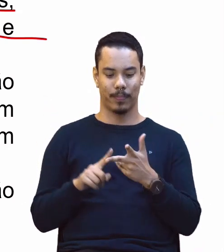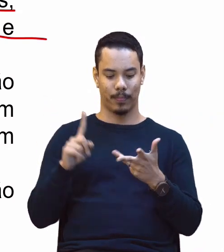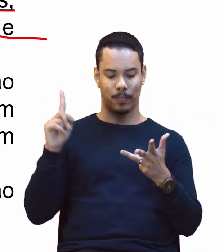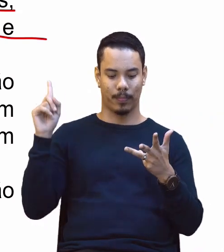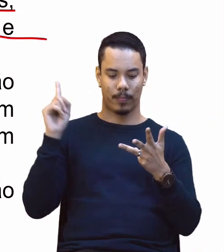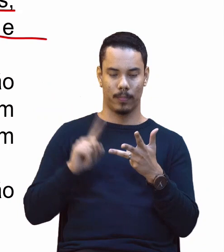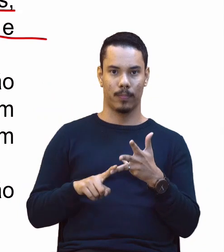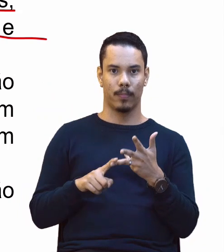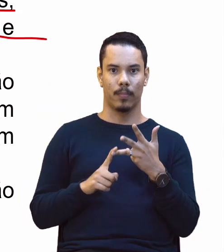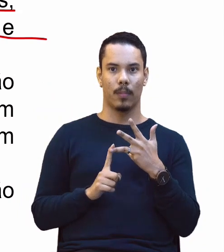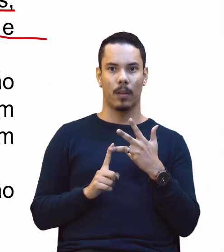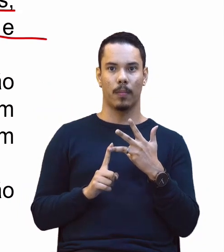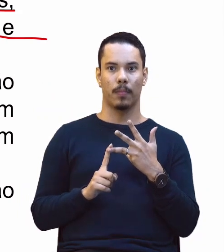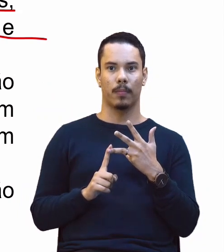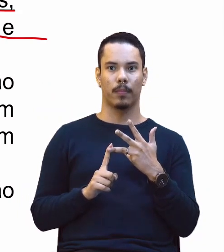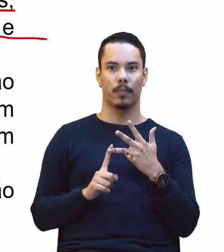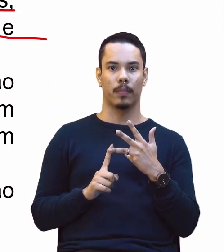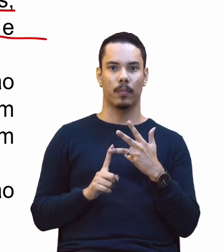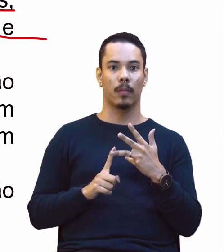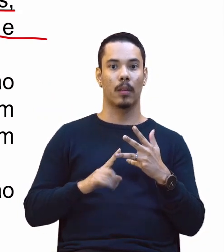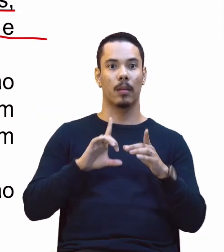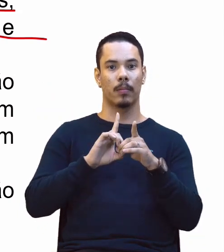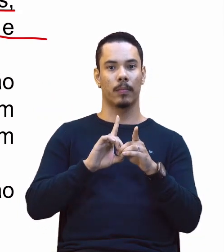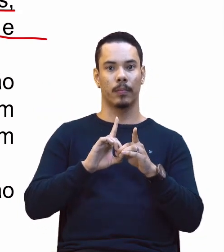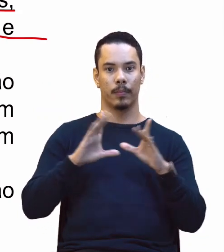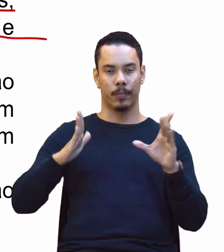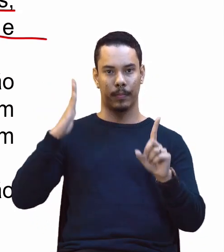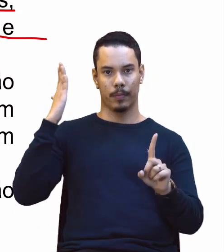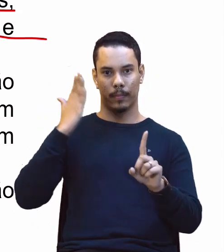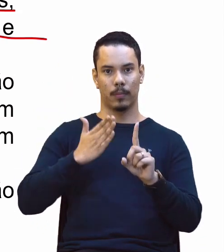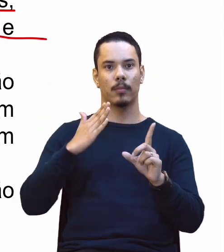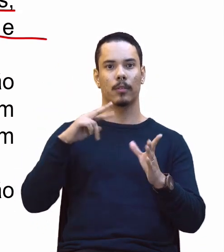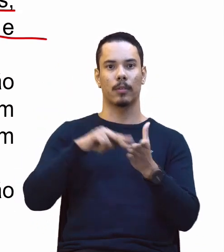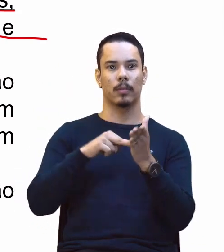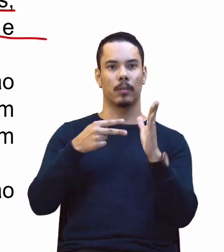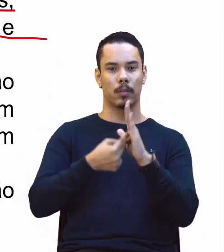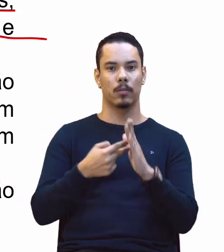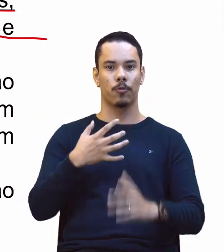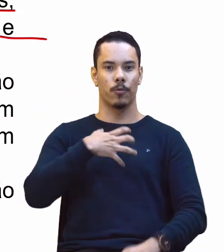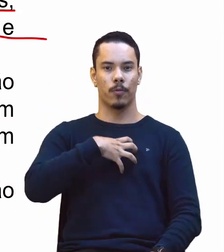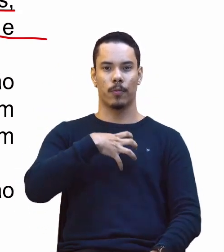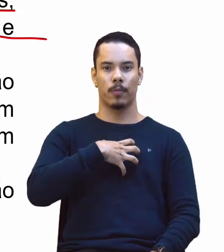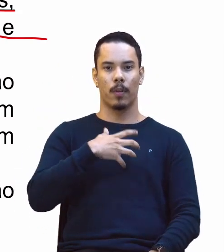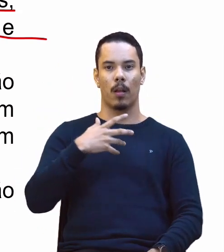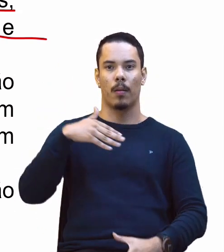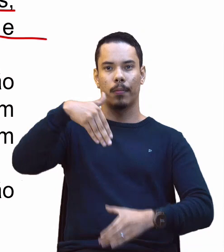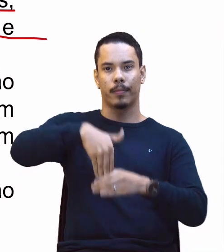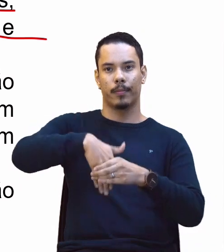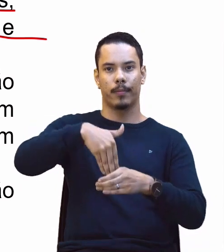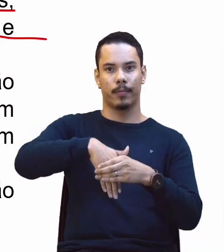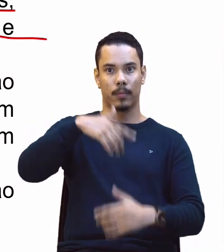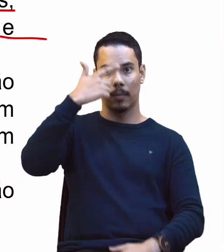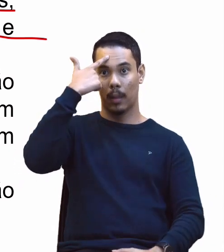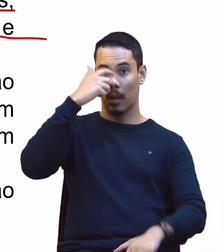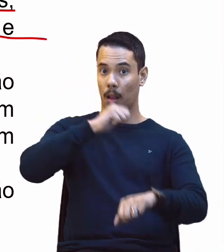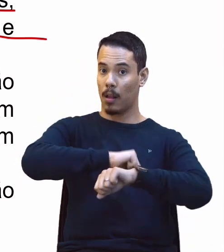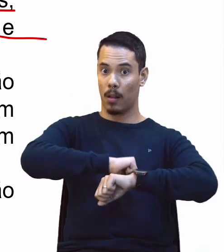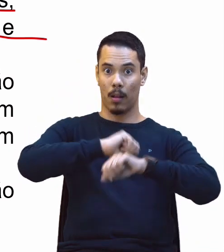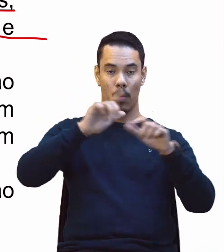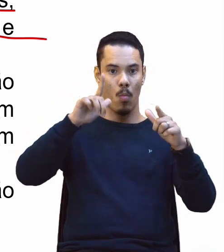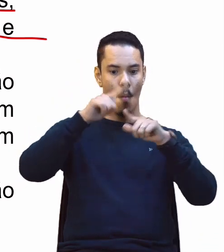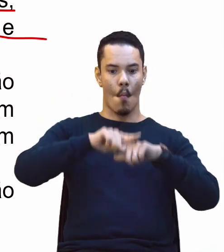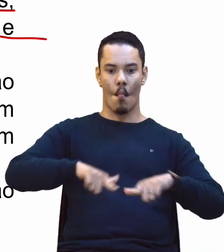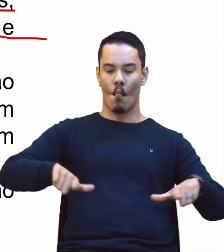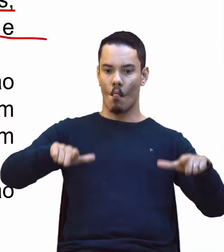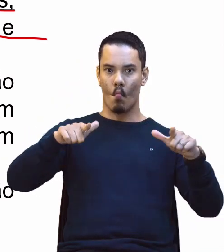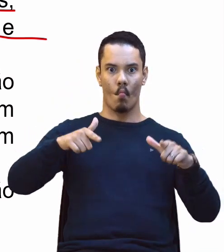Alternativa D. Democracia direta seria uma forma de eleição clara e limpa, onde